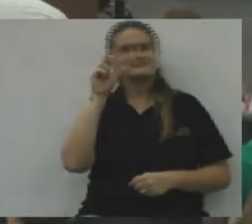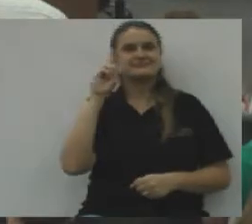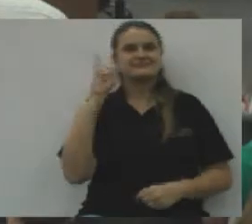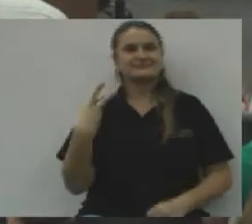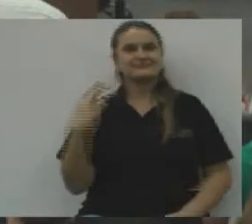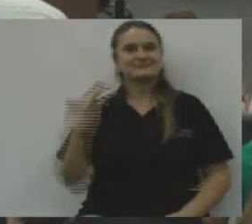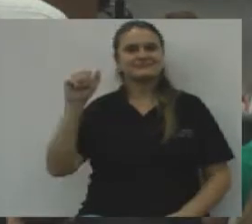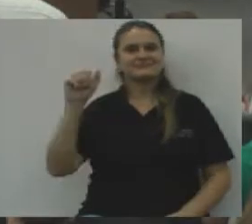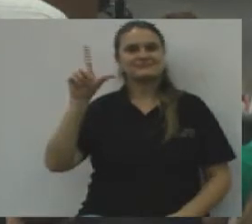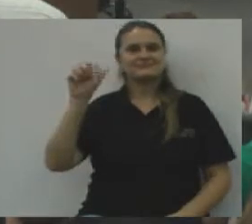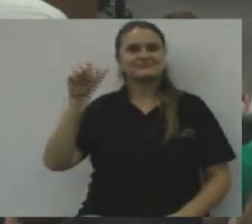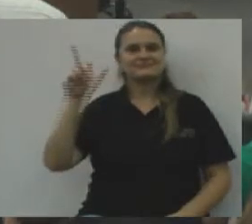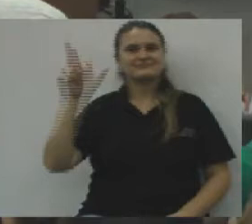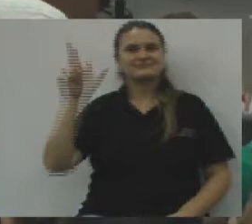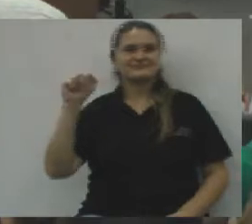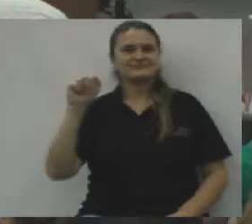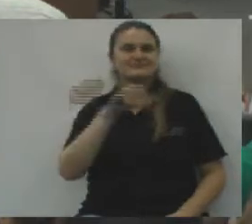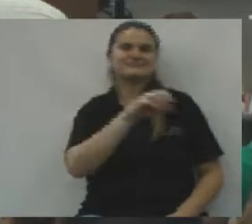Número